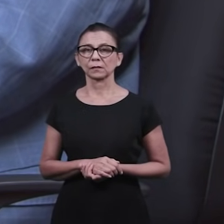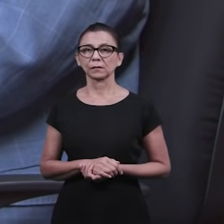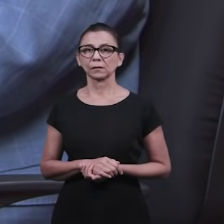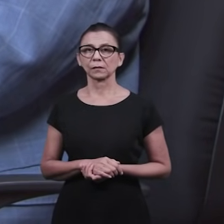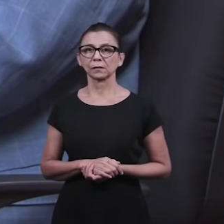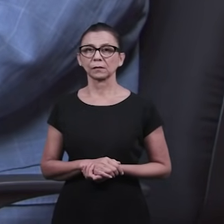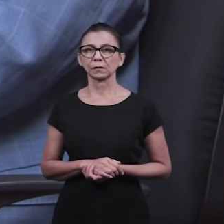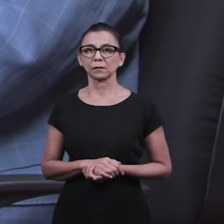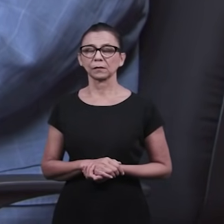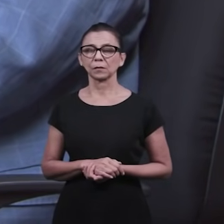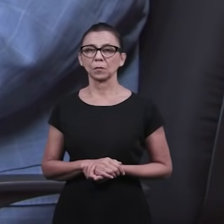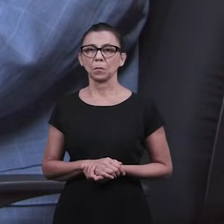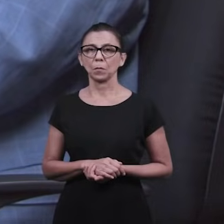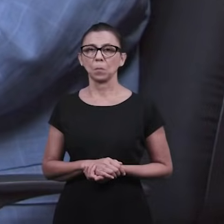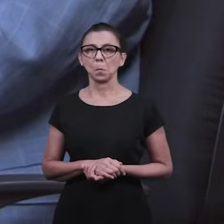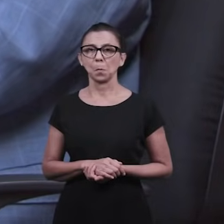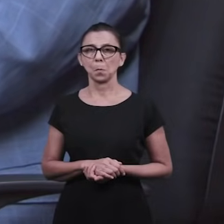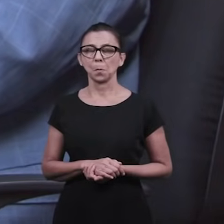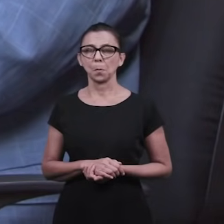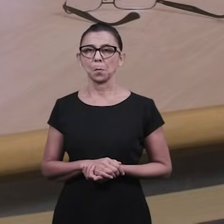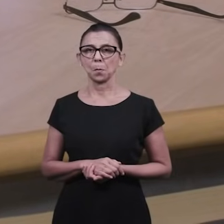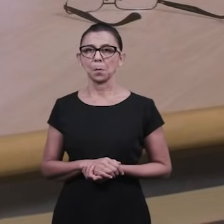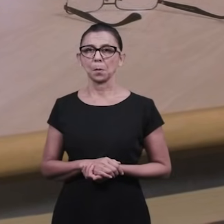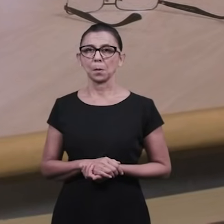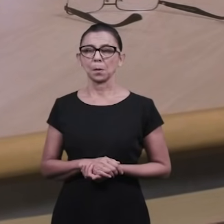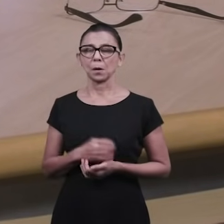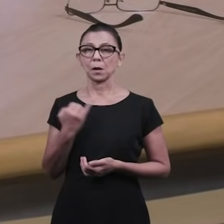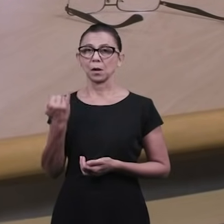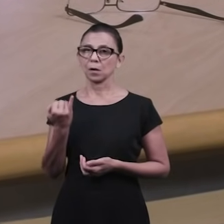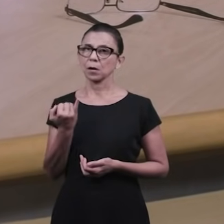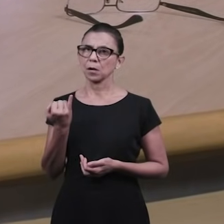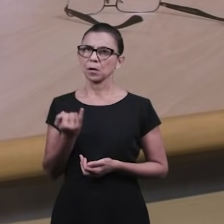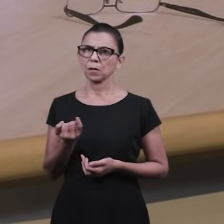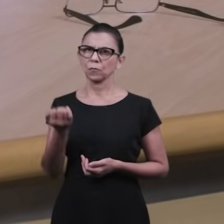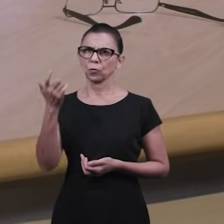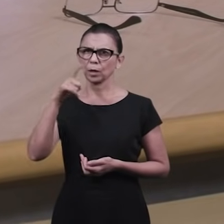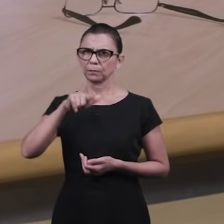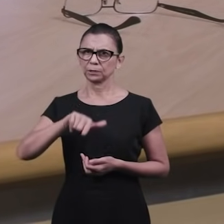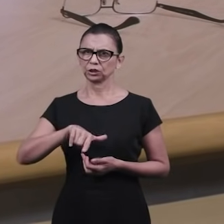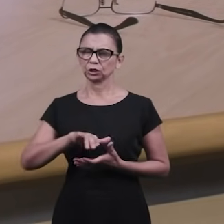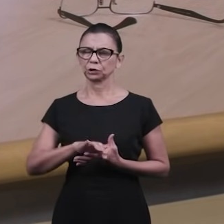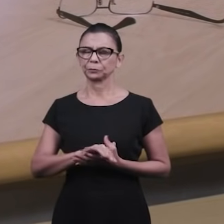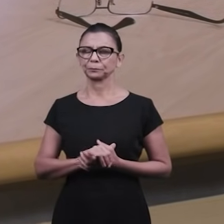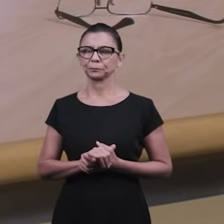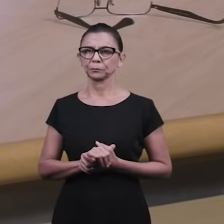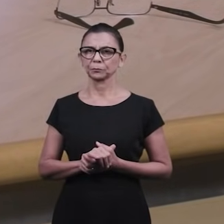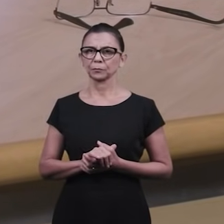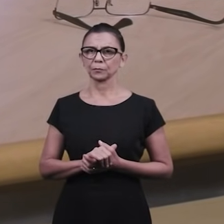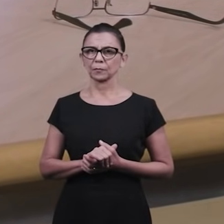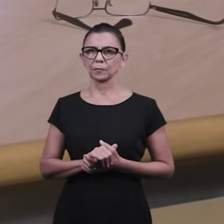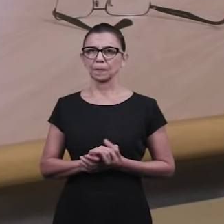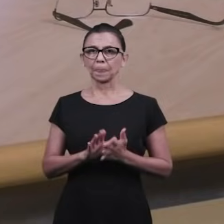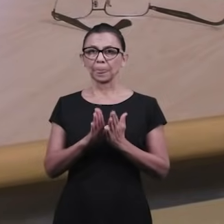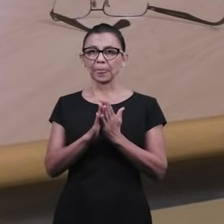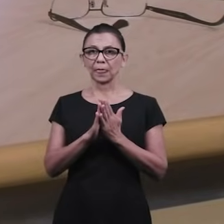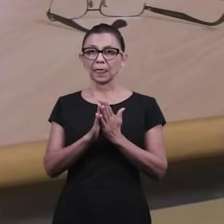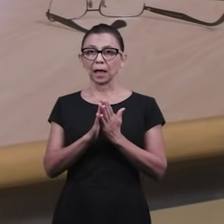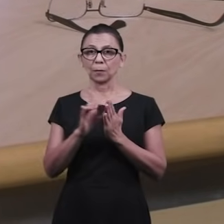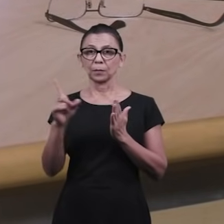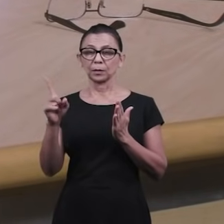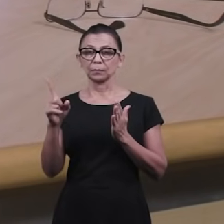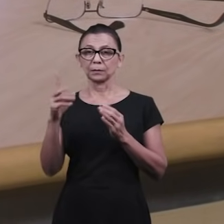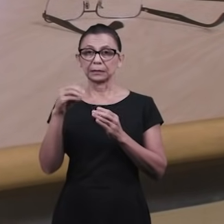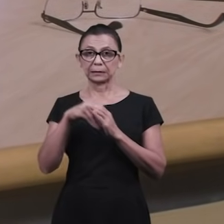falar de novo. Nada, ou na Bíblia é sem sentido ou